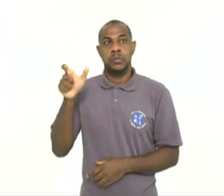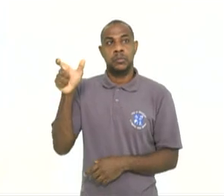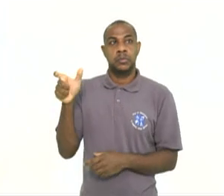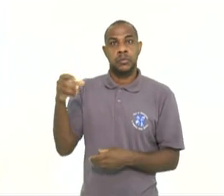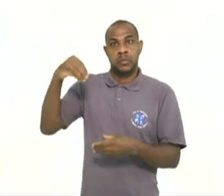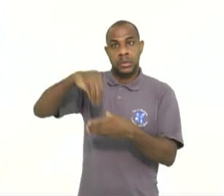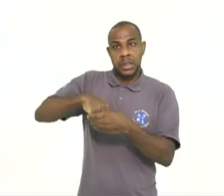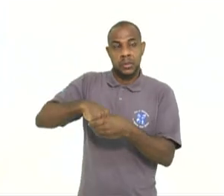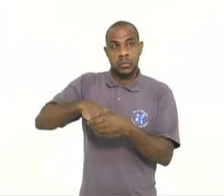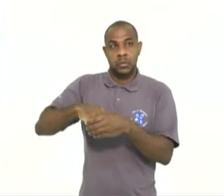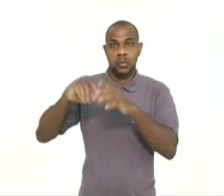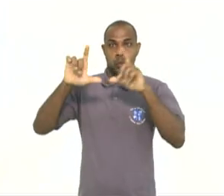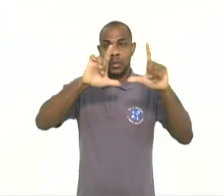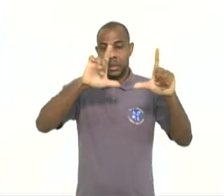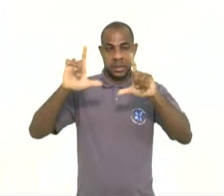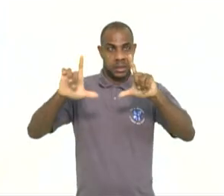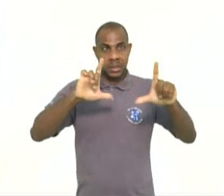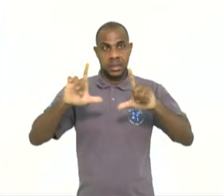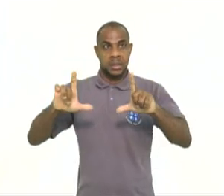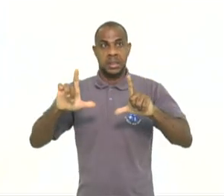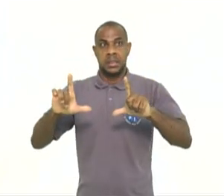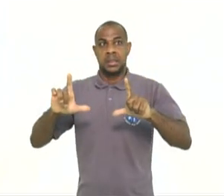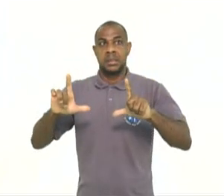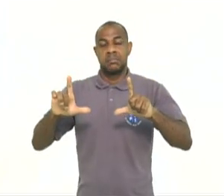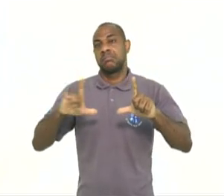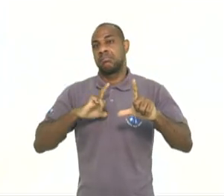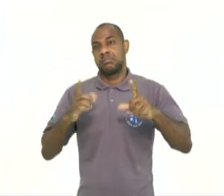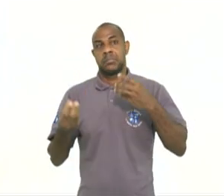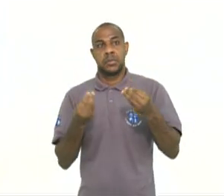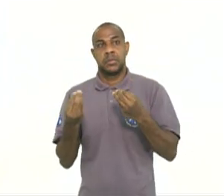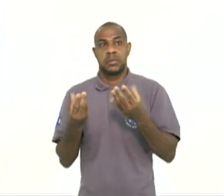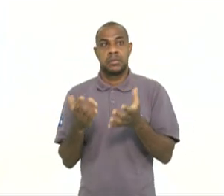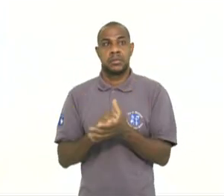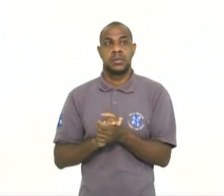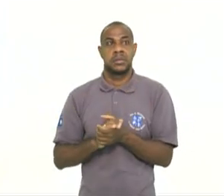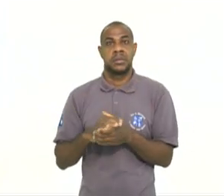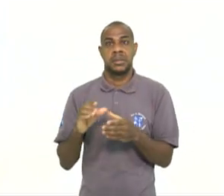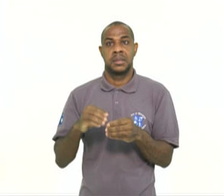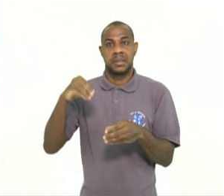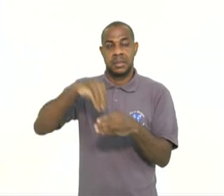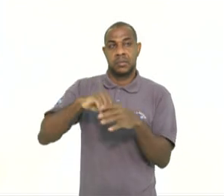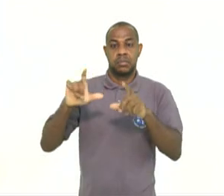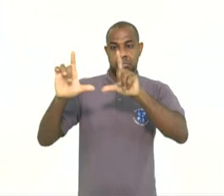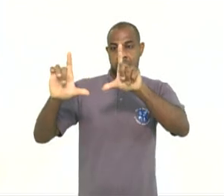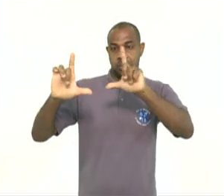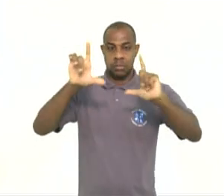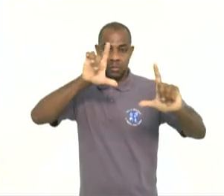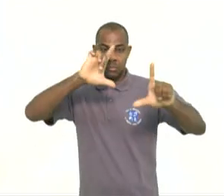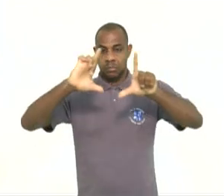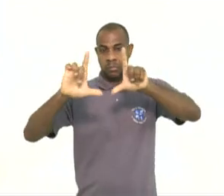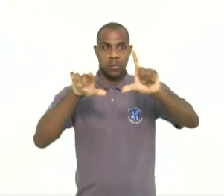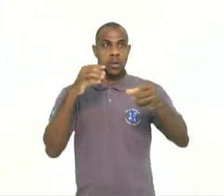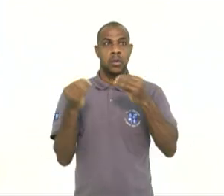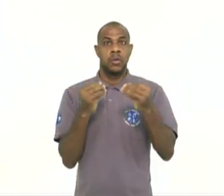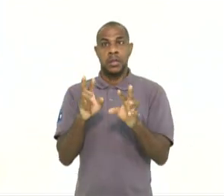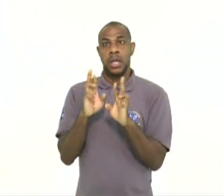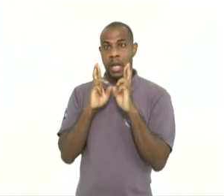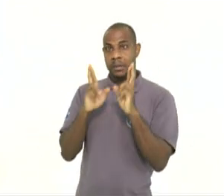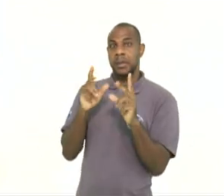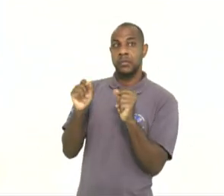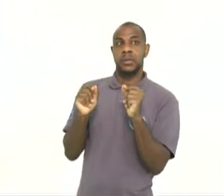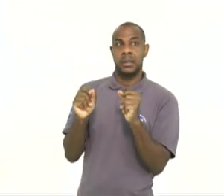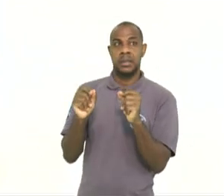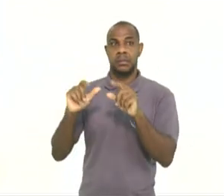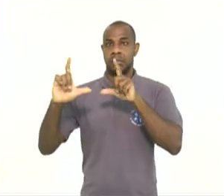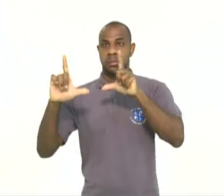quadrinhos dentro de uma página né dentro de uma diagramação dos quadros da sendo dentro uma página de quadrinho que você respeita uma